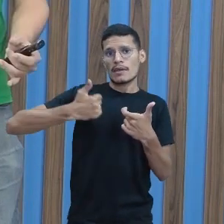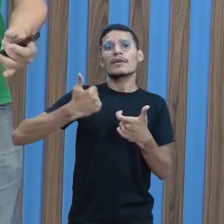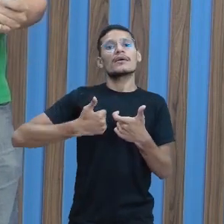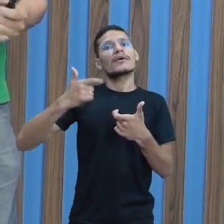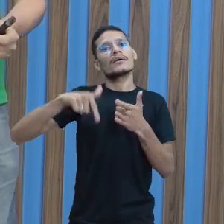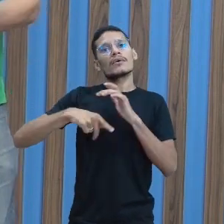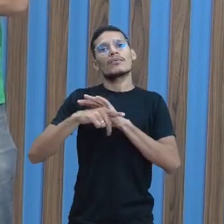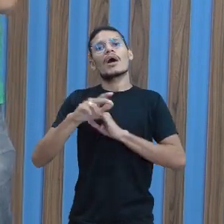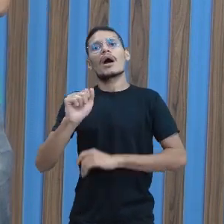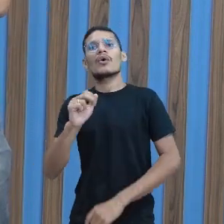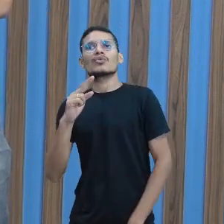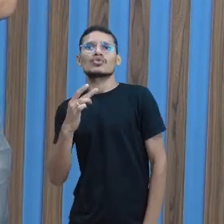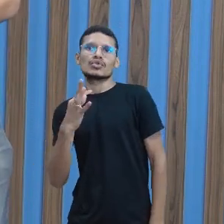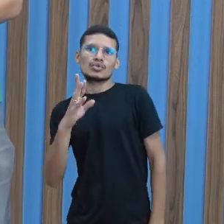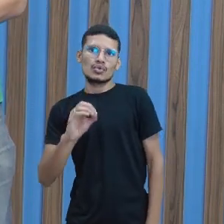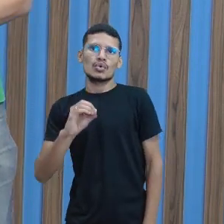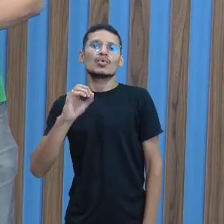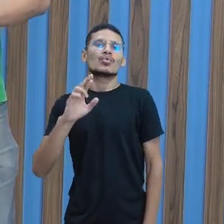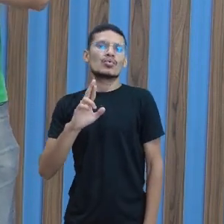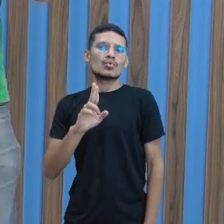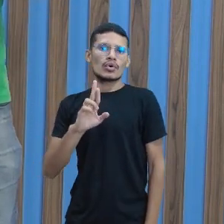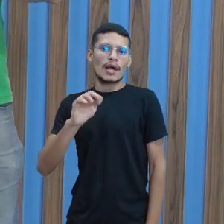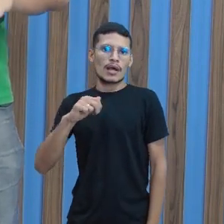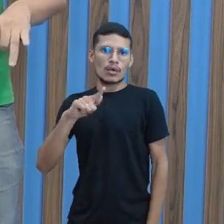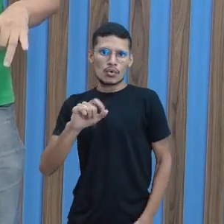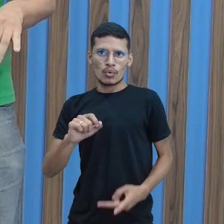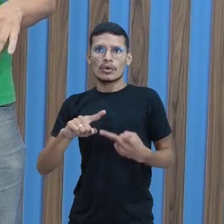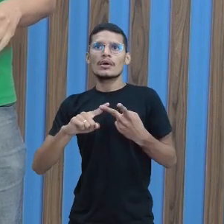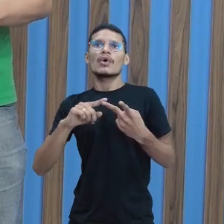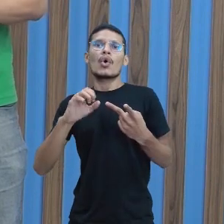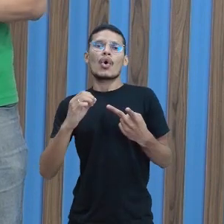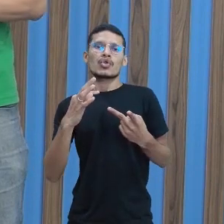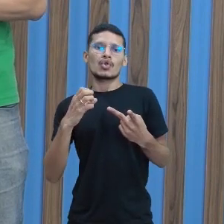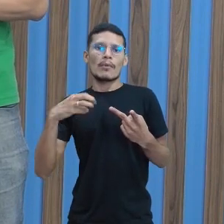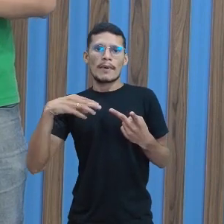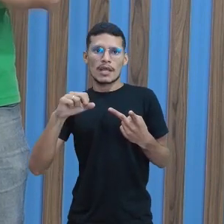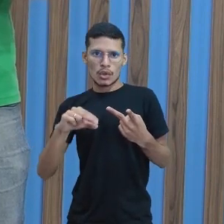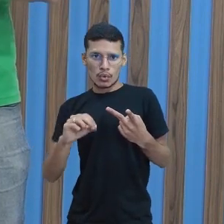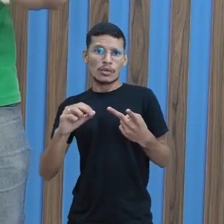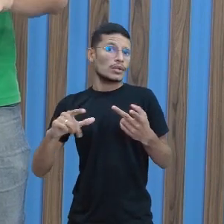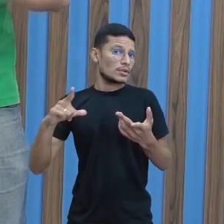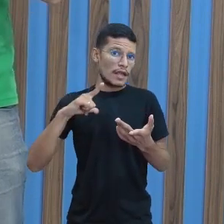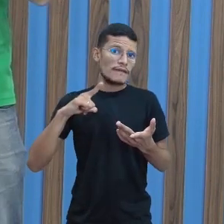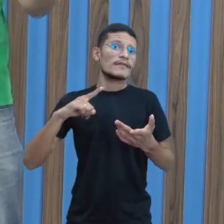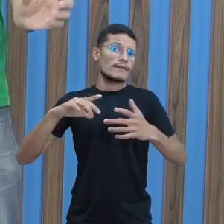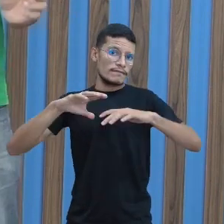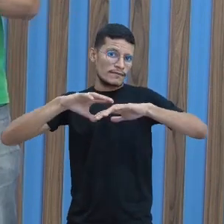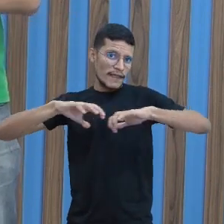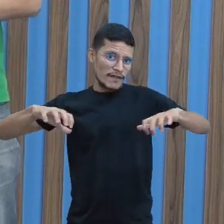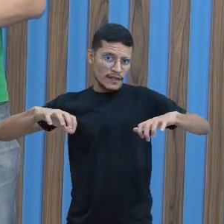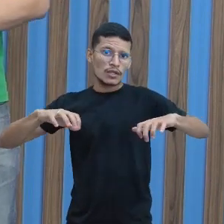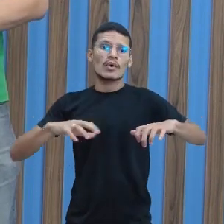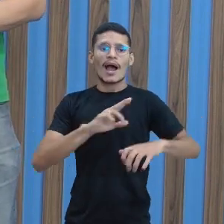do Império Austro-Húngaro e o Otomano, eles acabaram sendo desmembrados. O Império Austro-Húngaro foi dividido, né, ficou a Áustria e a Hungria,